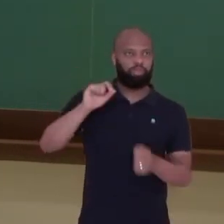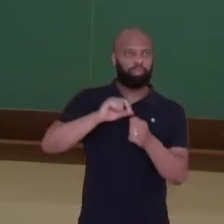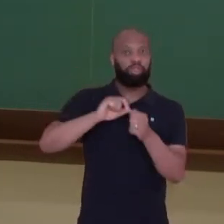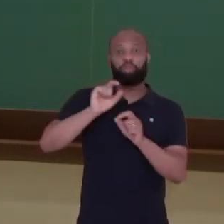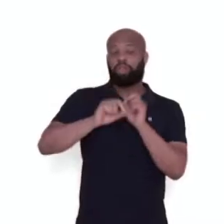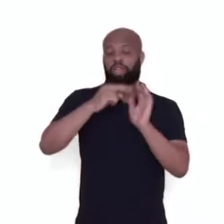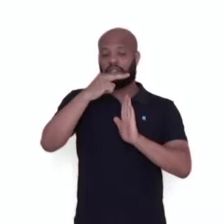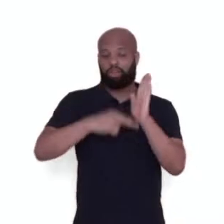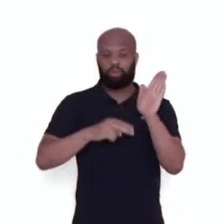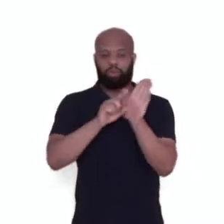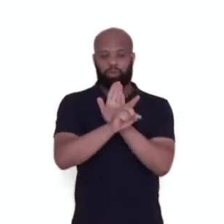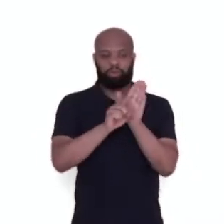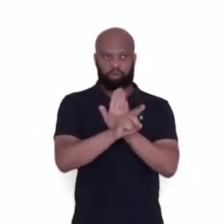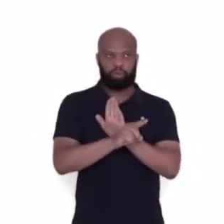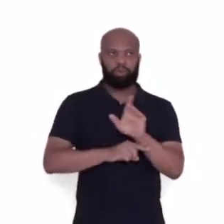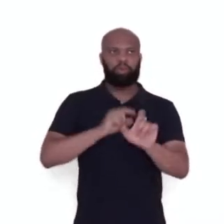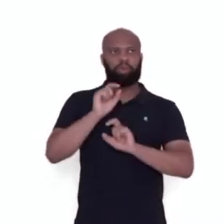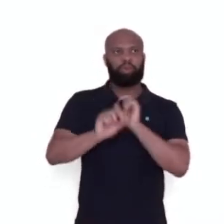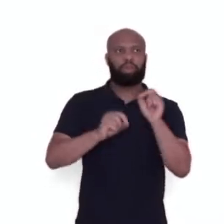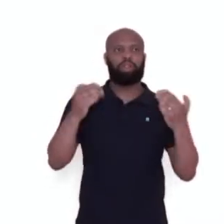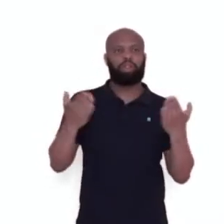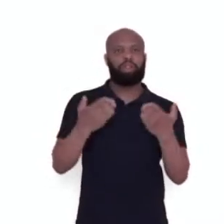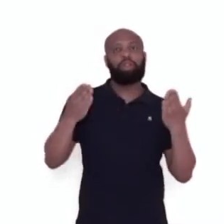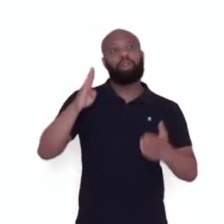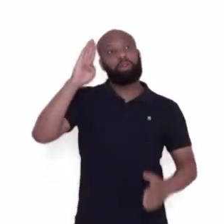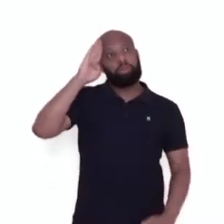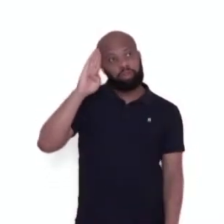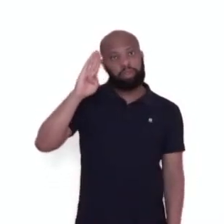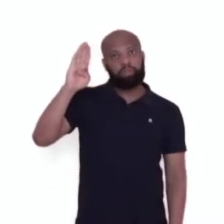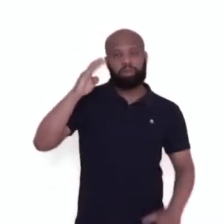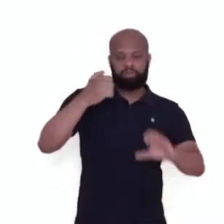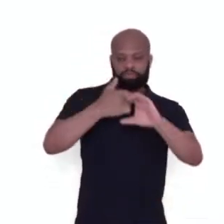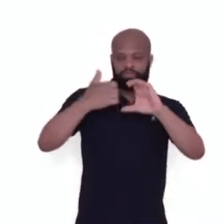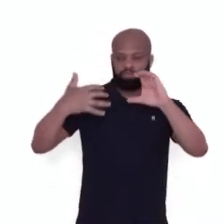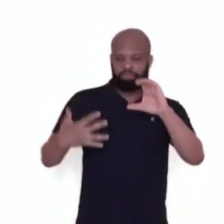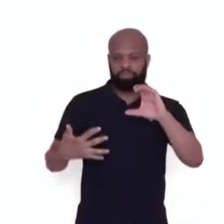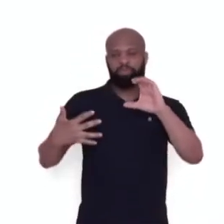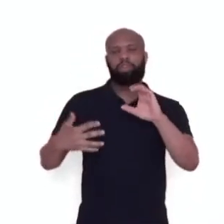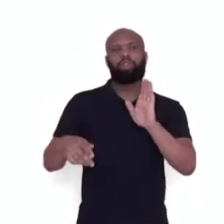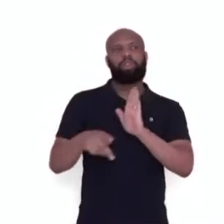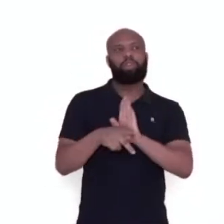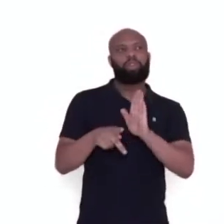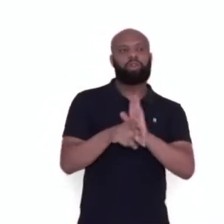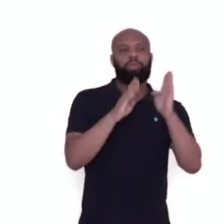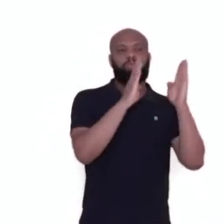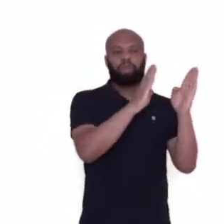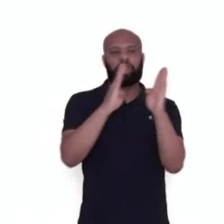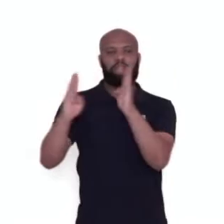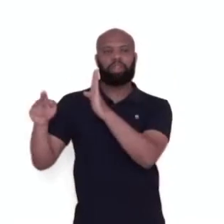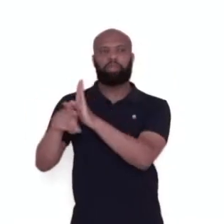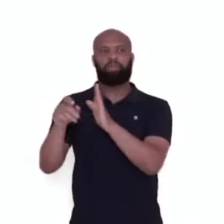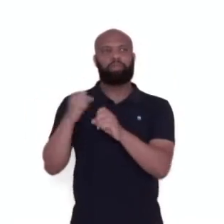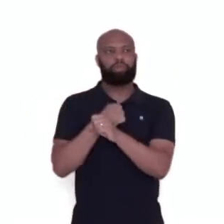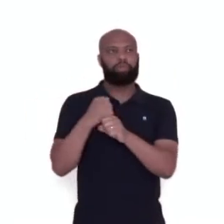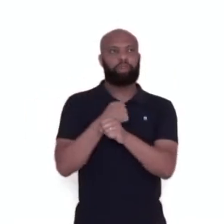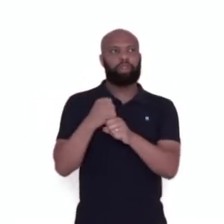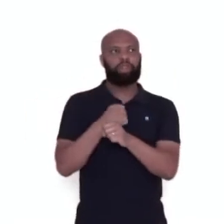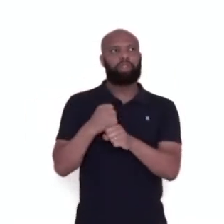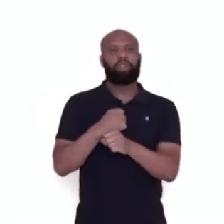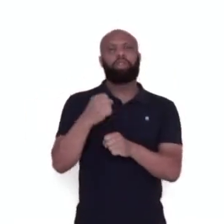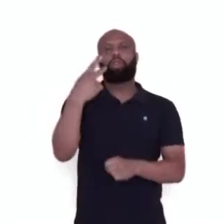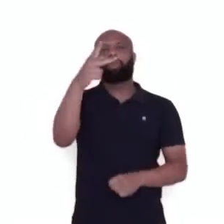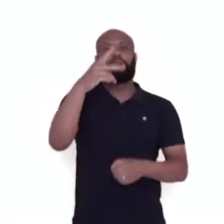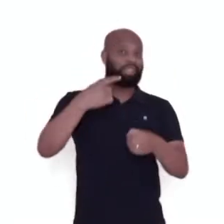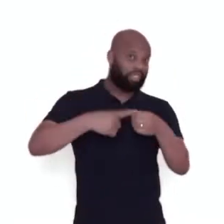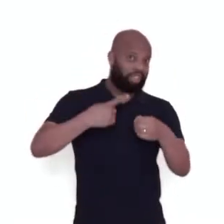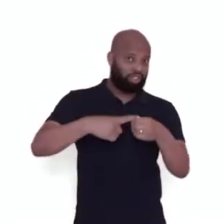da pergunta. Quais são as principais características das estações do ano na cidade onde